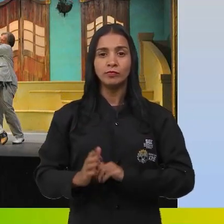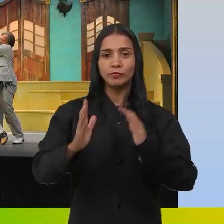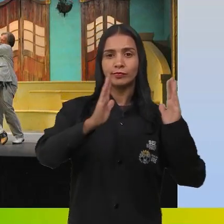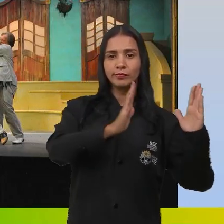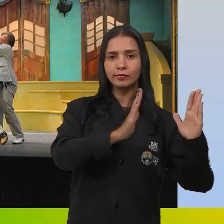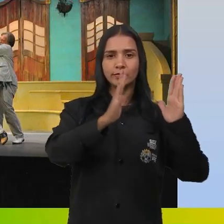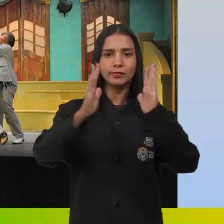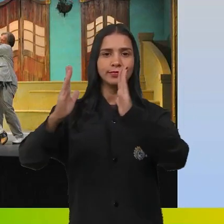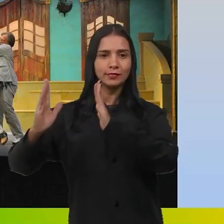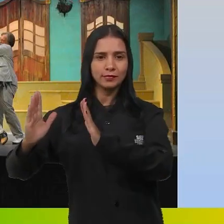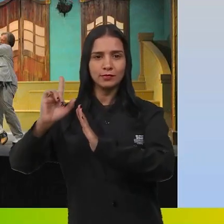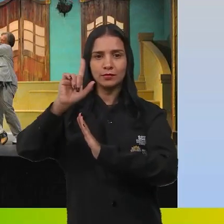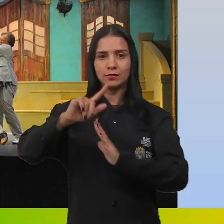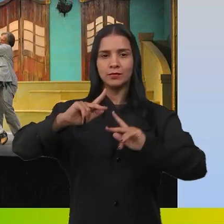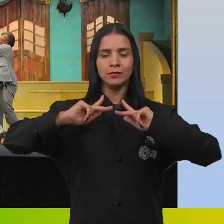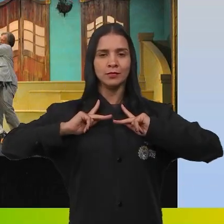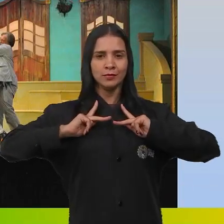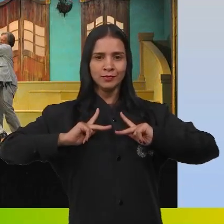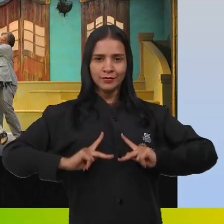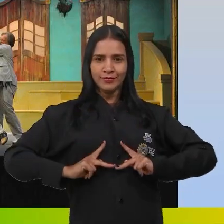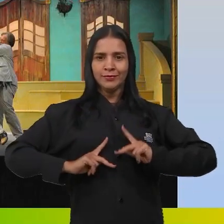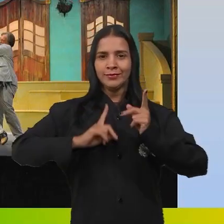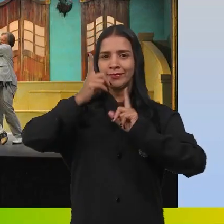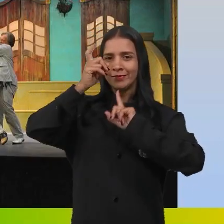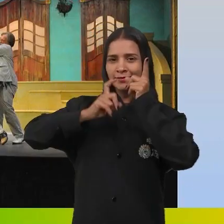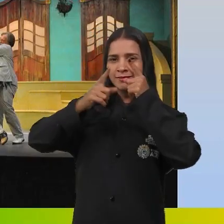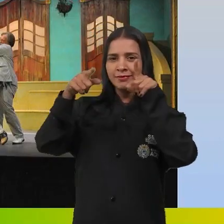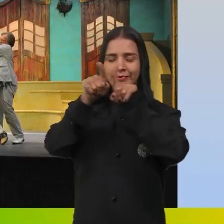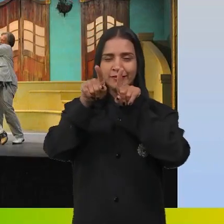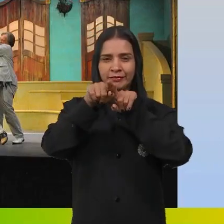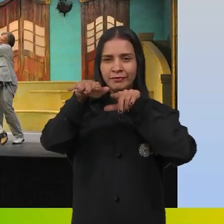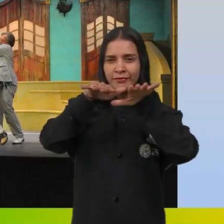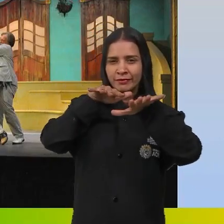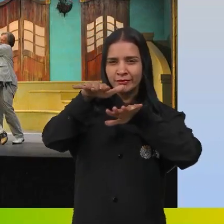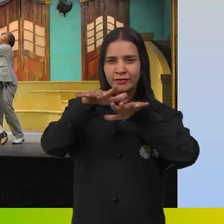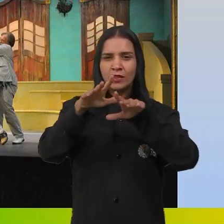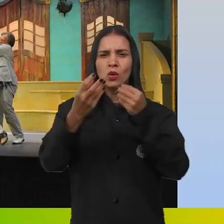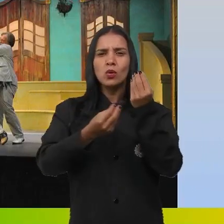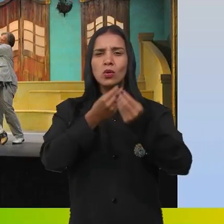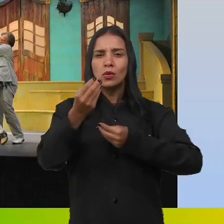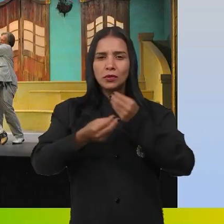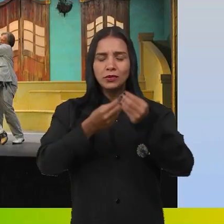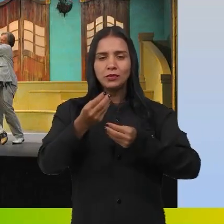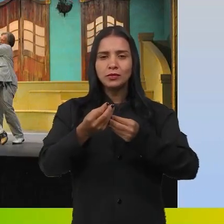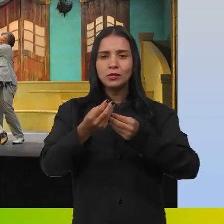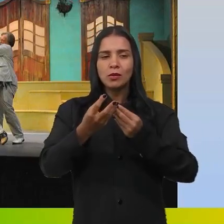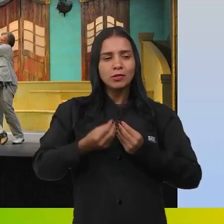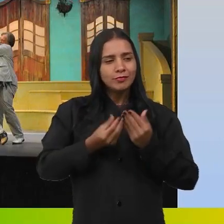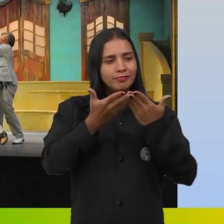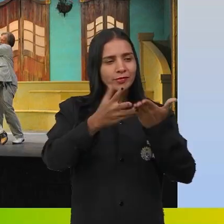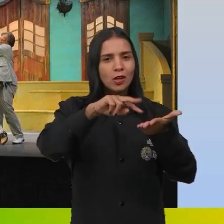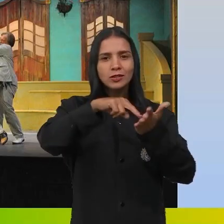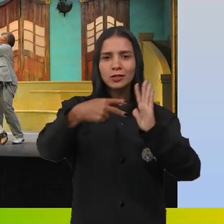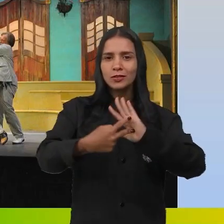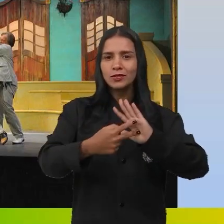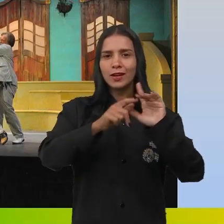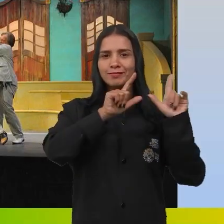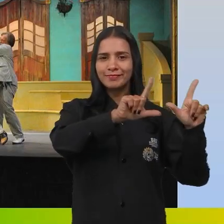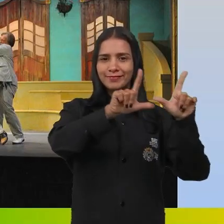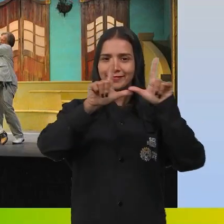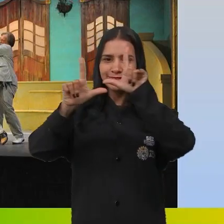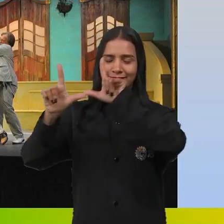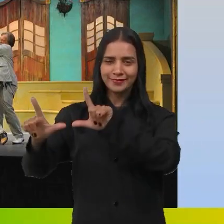como postura, gestos e movimentos, constroem significados e emoções.